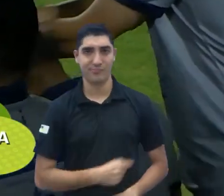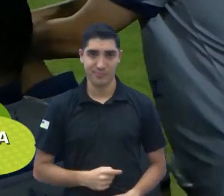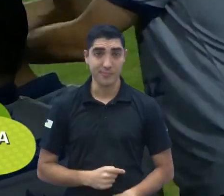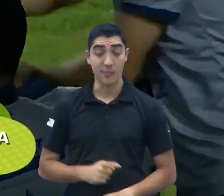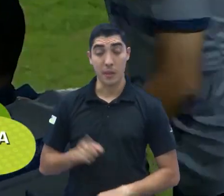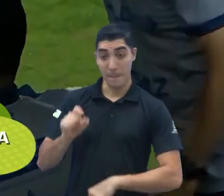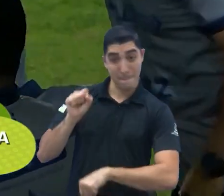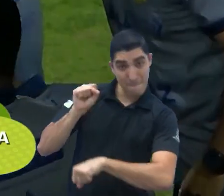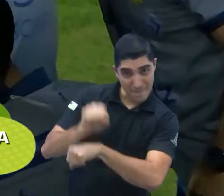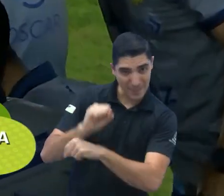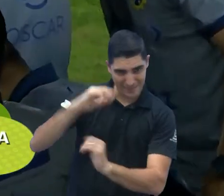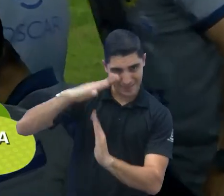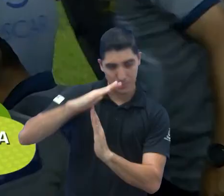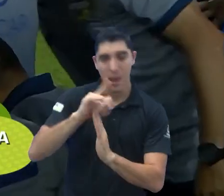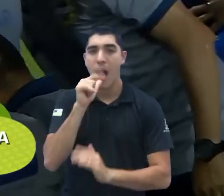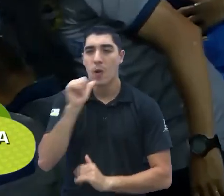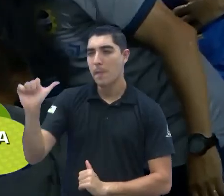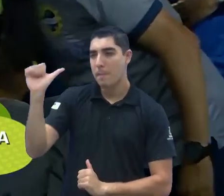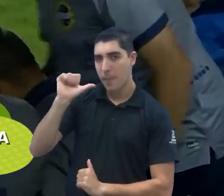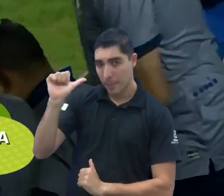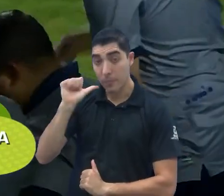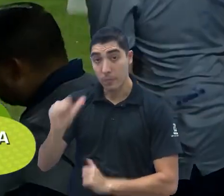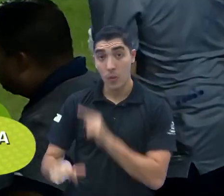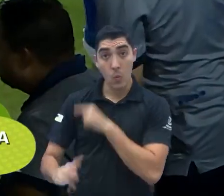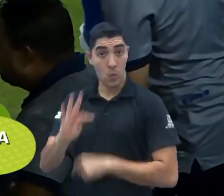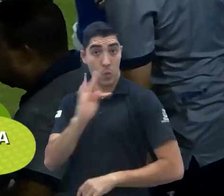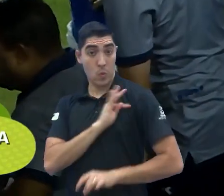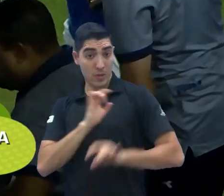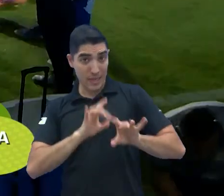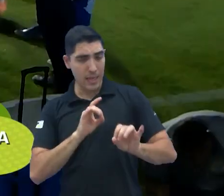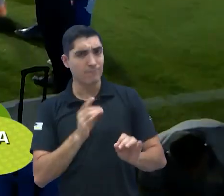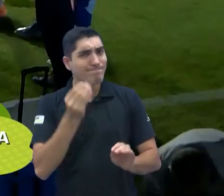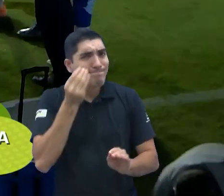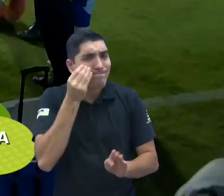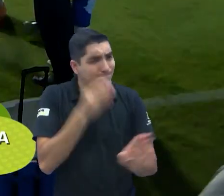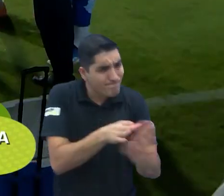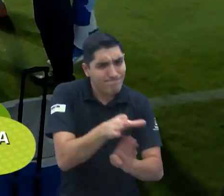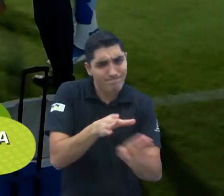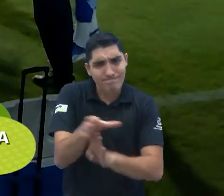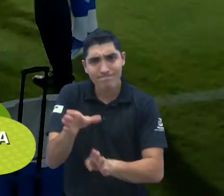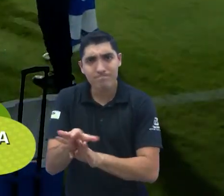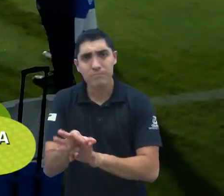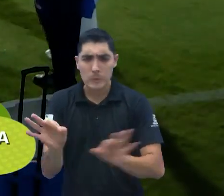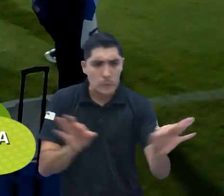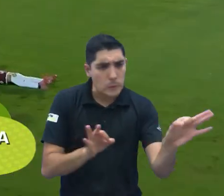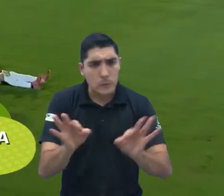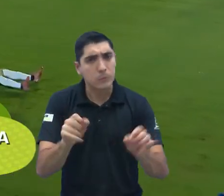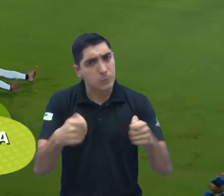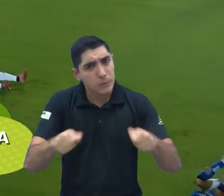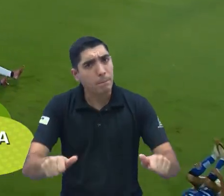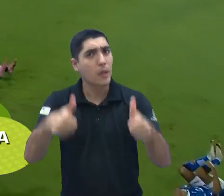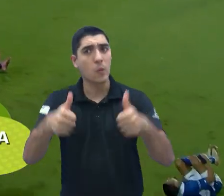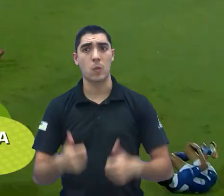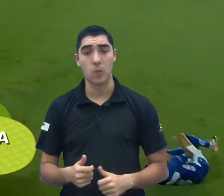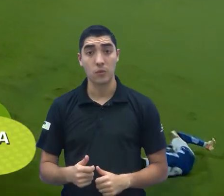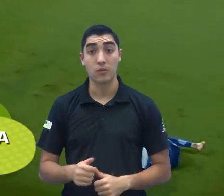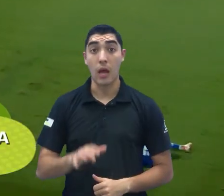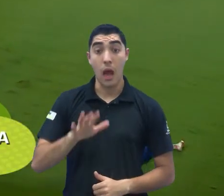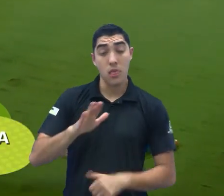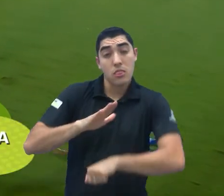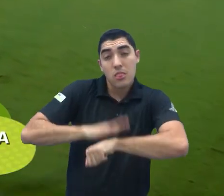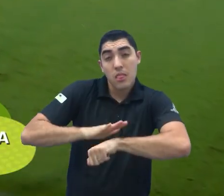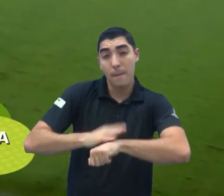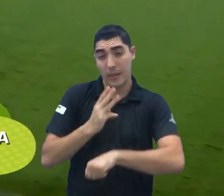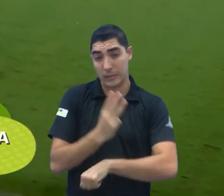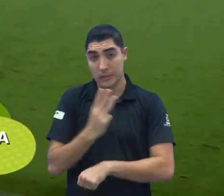para hidratação, o treinador Marcelo Marelli tentou arrumar a casa para trazer a Águia de volta ao jogo. Aos 33,